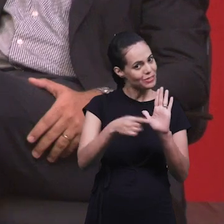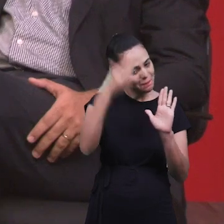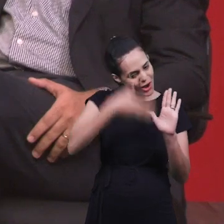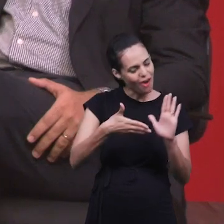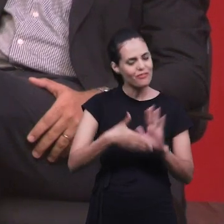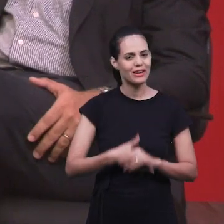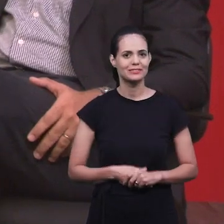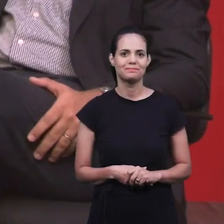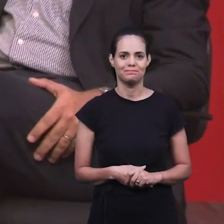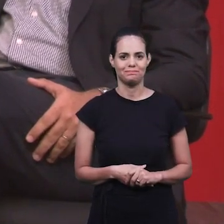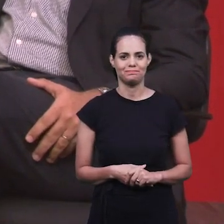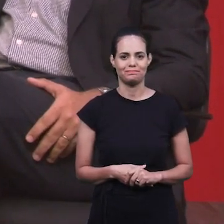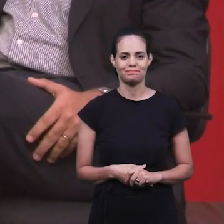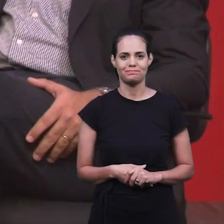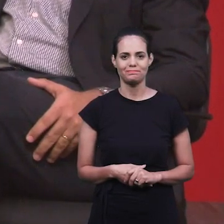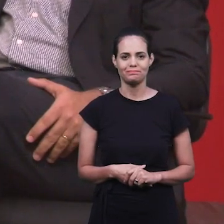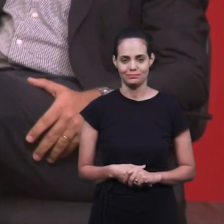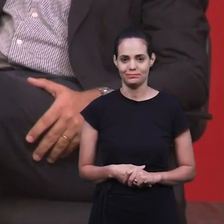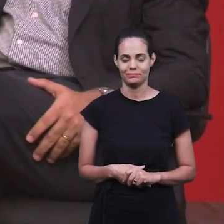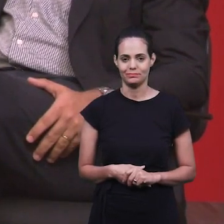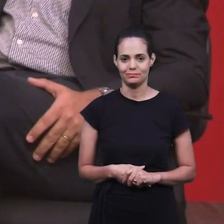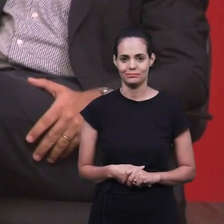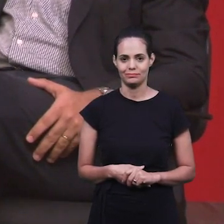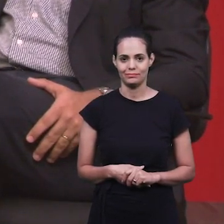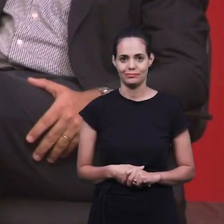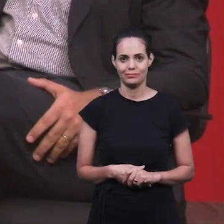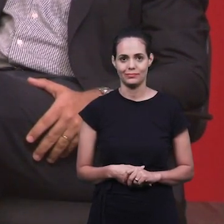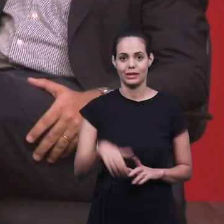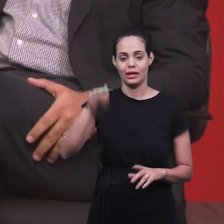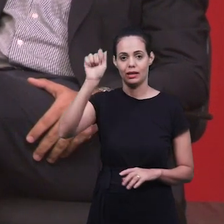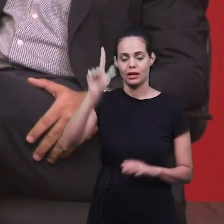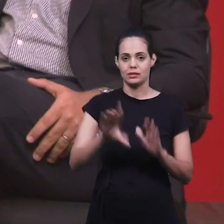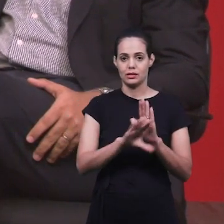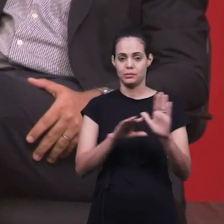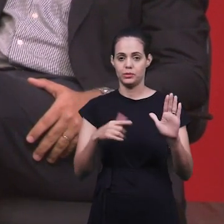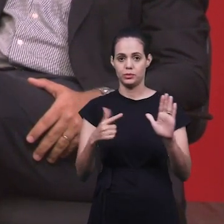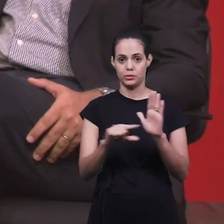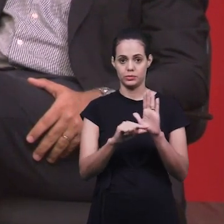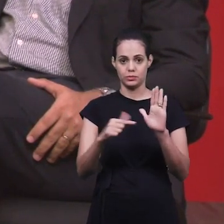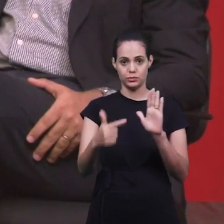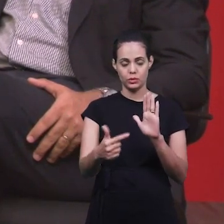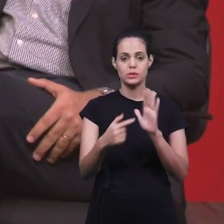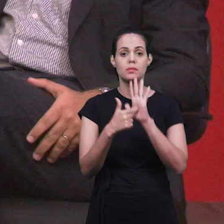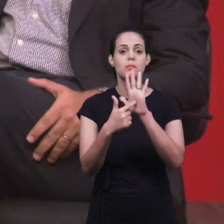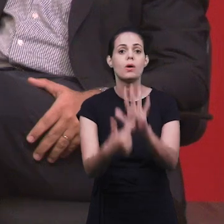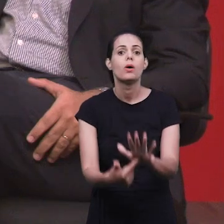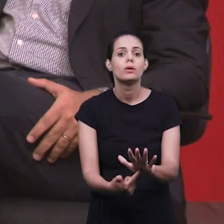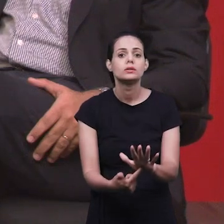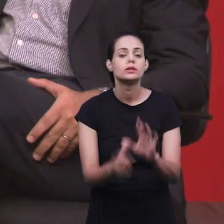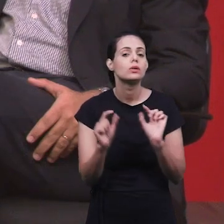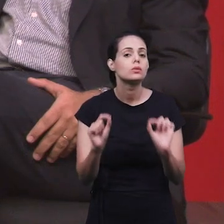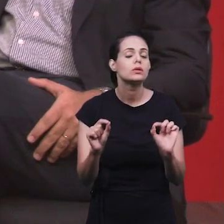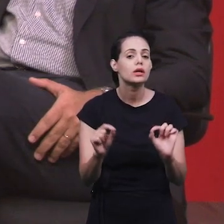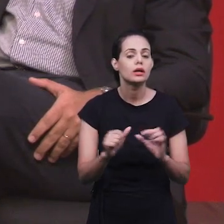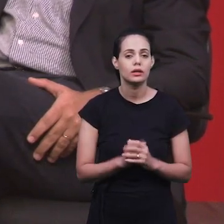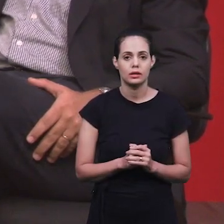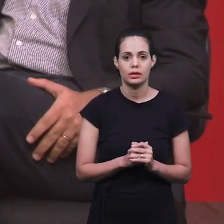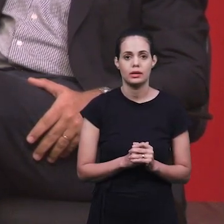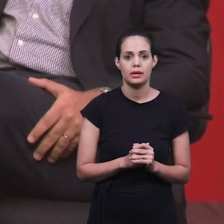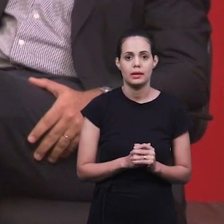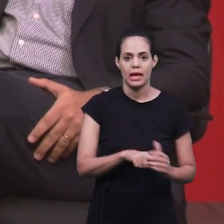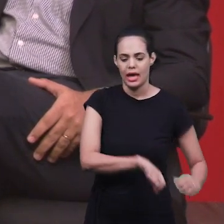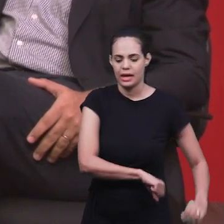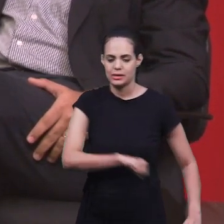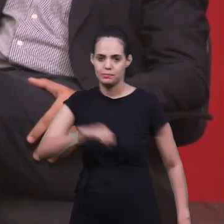aqui, Atos 12, 2 diz assim: e matou a espada Tiago,